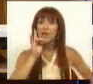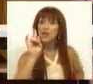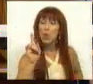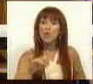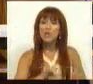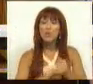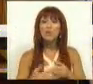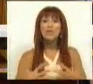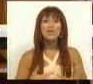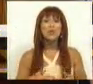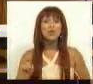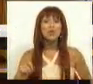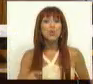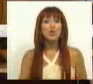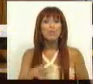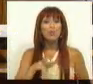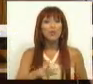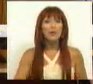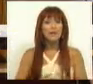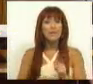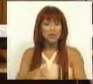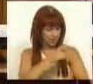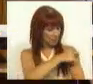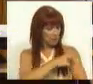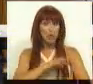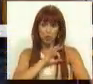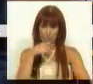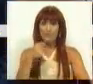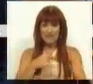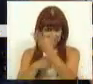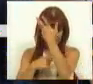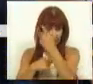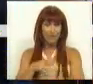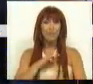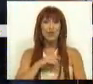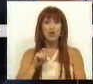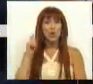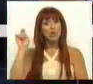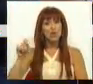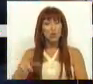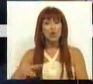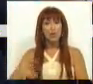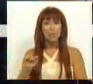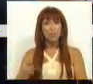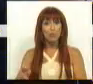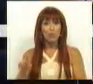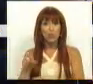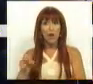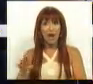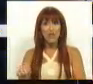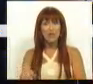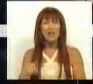Associação Sindical dos Juízes Portugueses, representada pelo seu Presidente, o Senhor Desembargador Moraes Lopes, é que a sua proposta